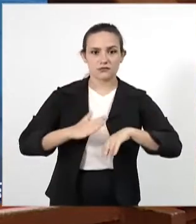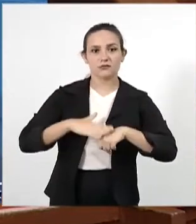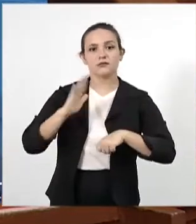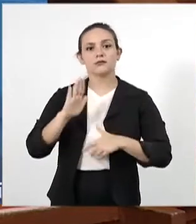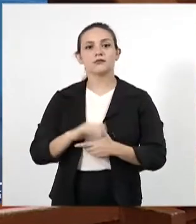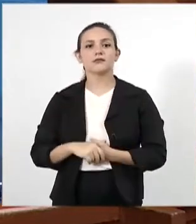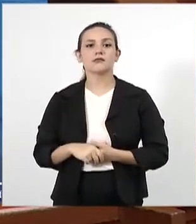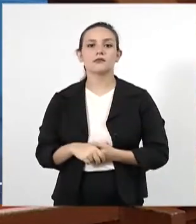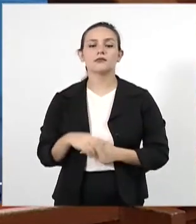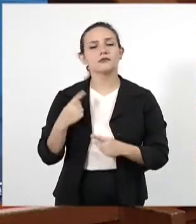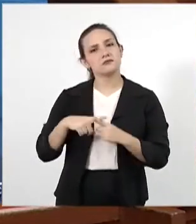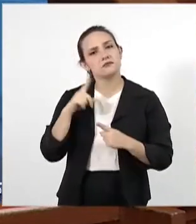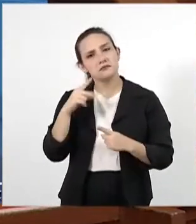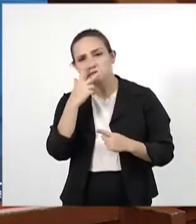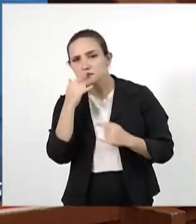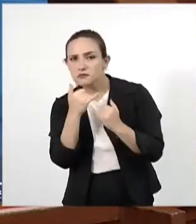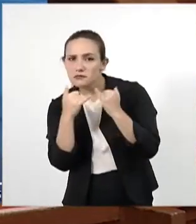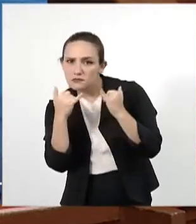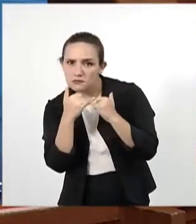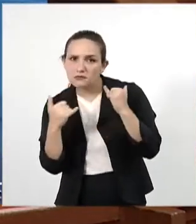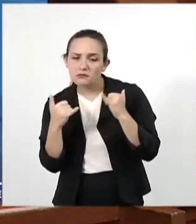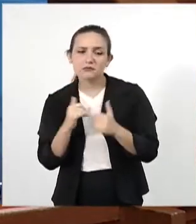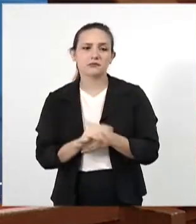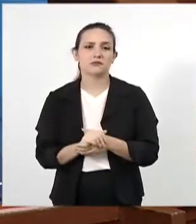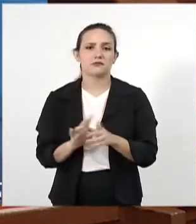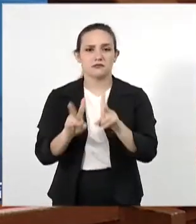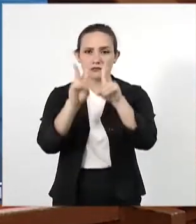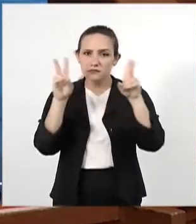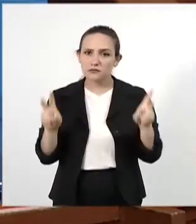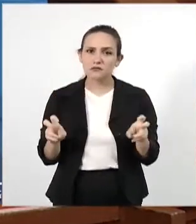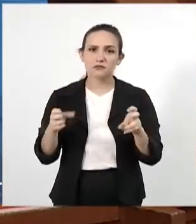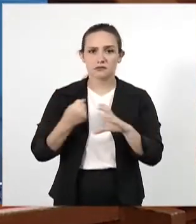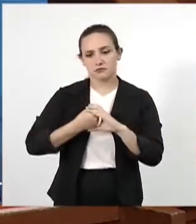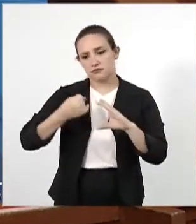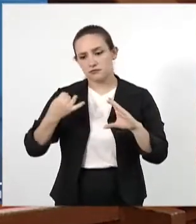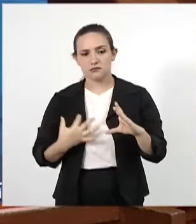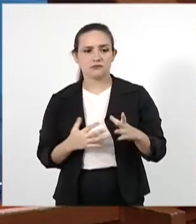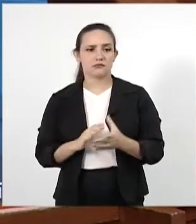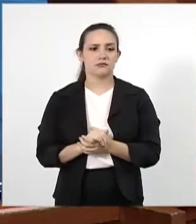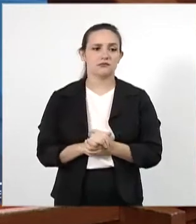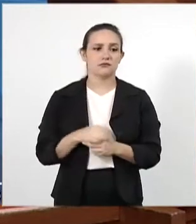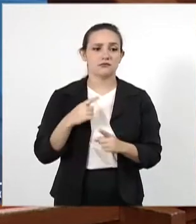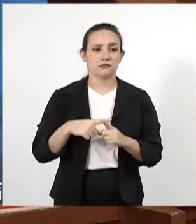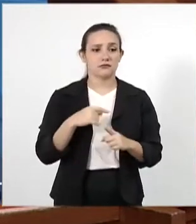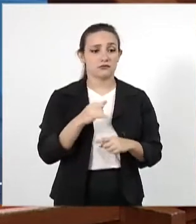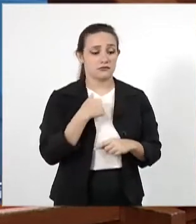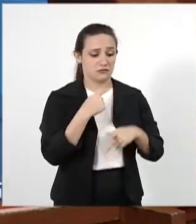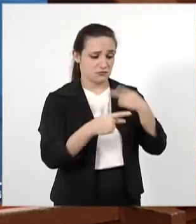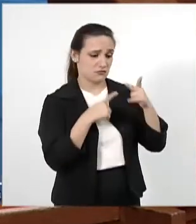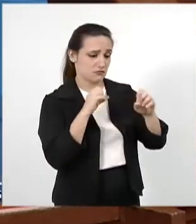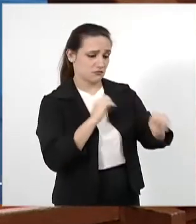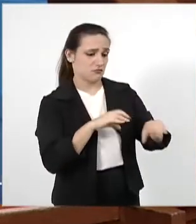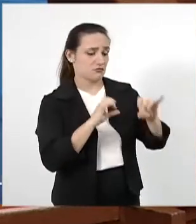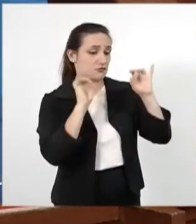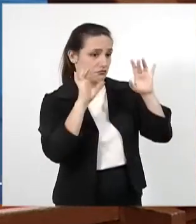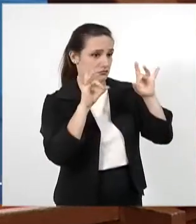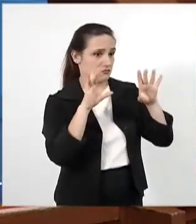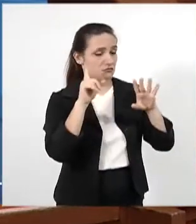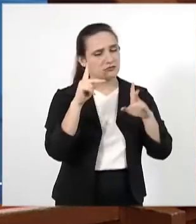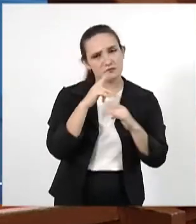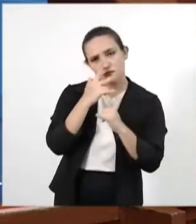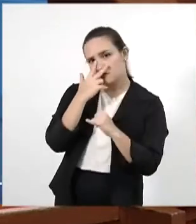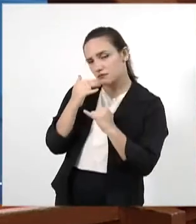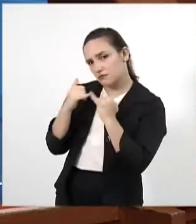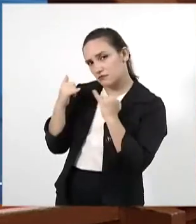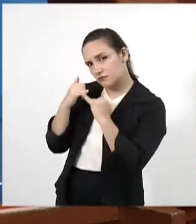pela similitude, similitude que nós temos entre educação especial e as atividades envolvidas na cultura